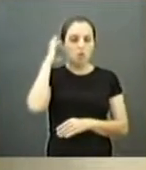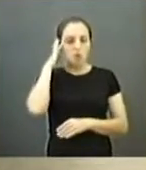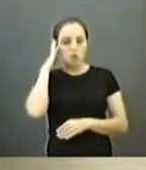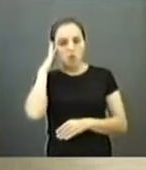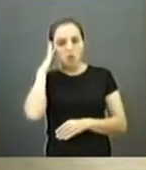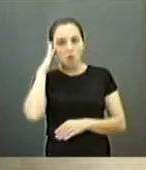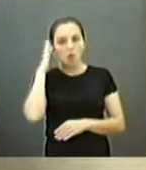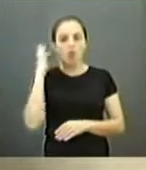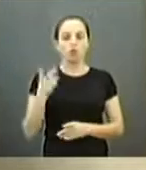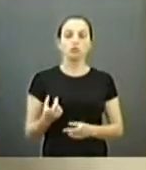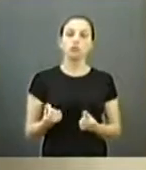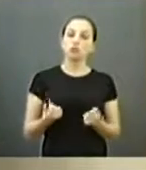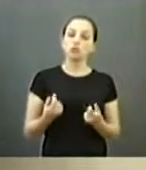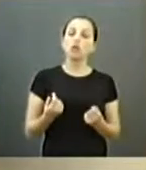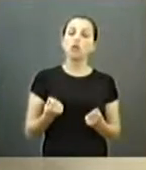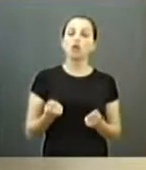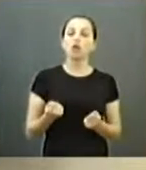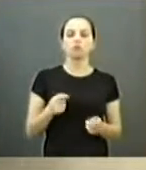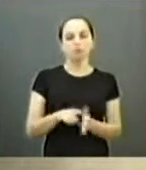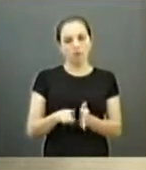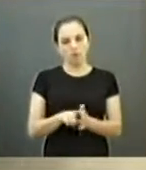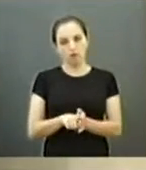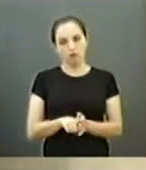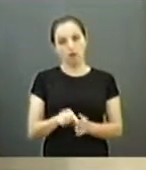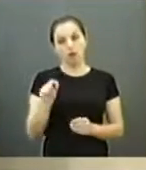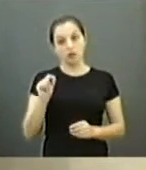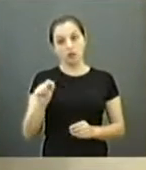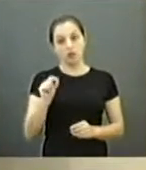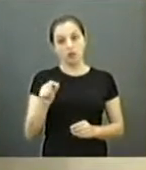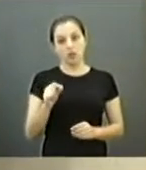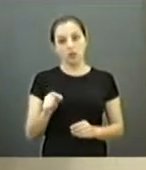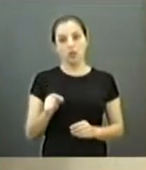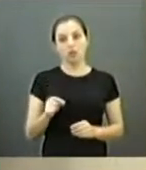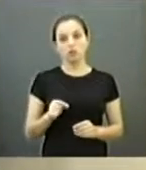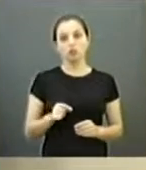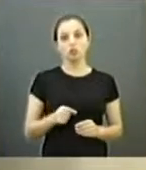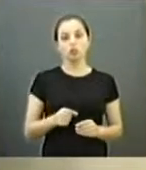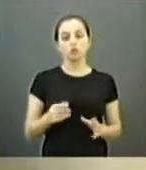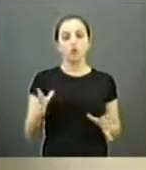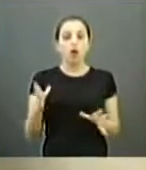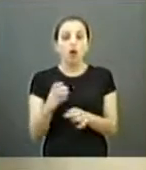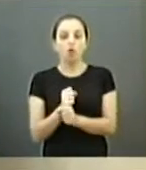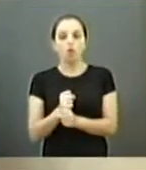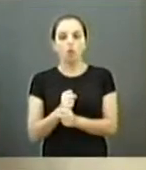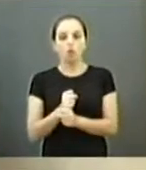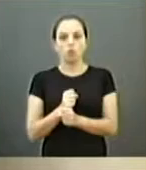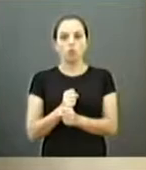aqui não é faca, isso aqui é um extrato do repasse.